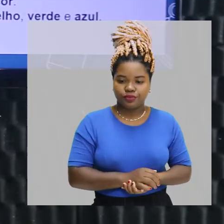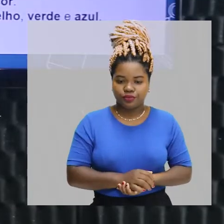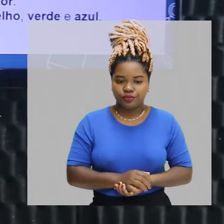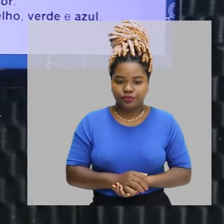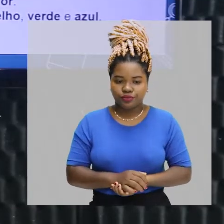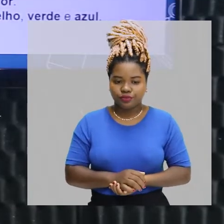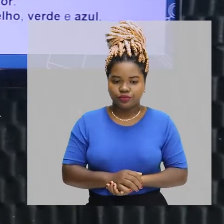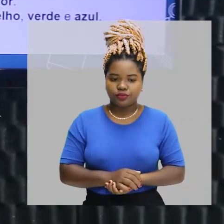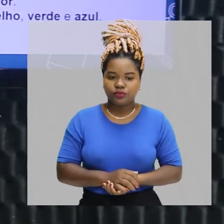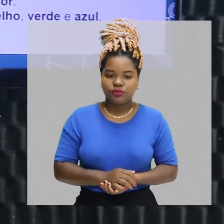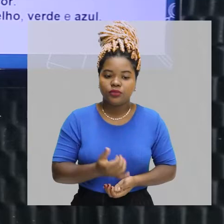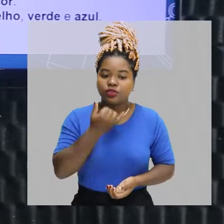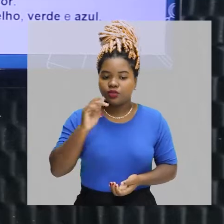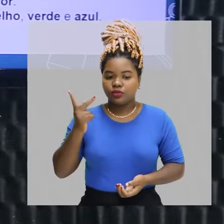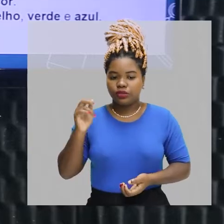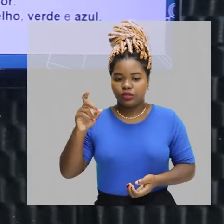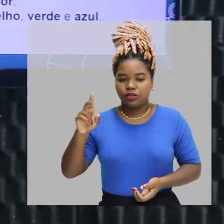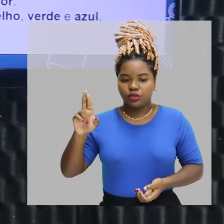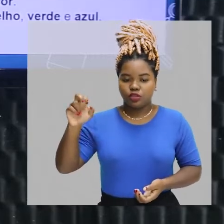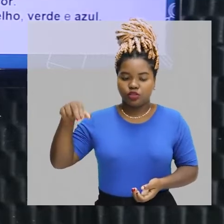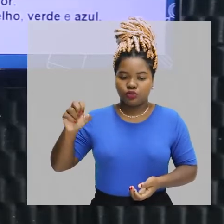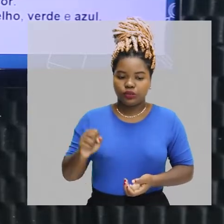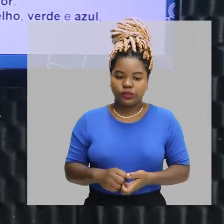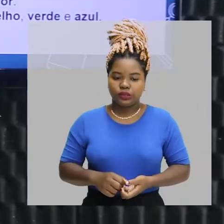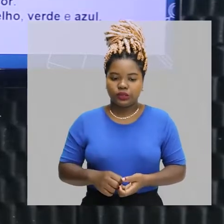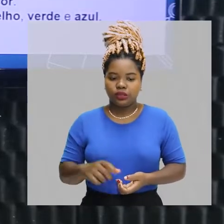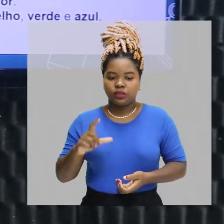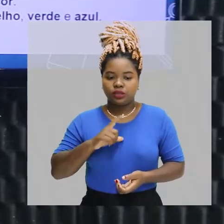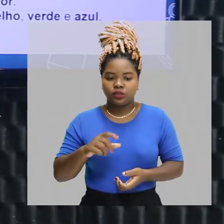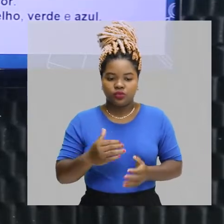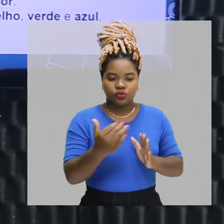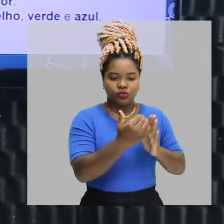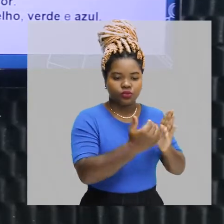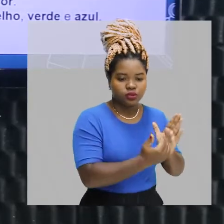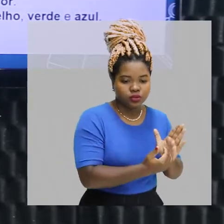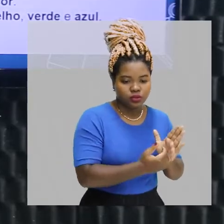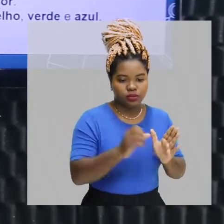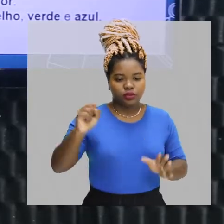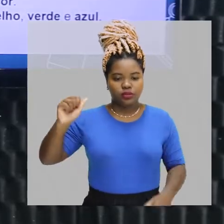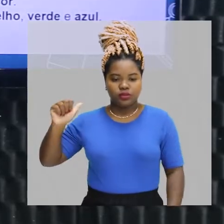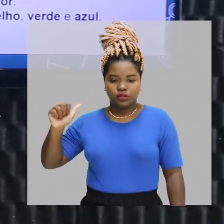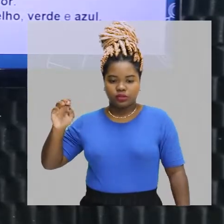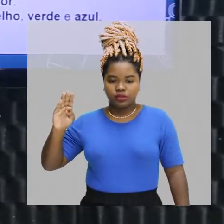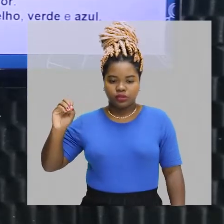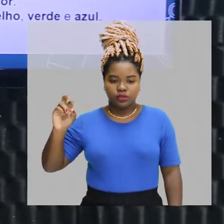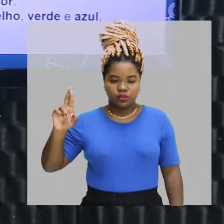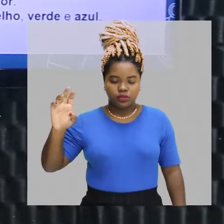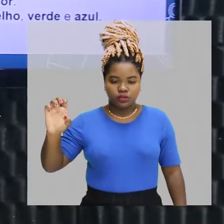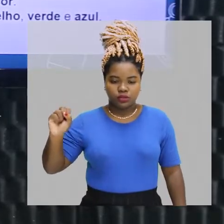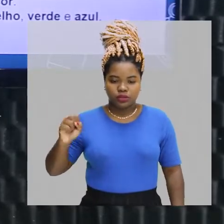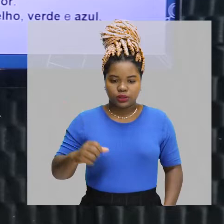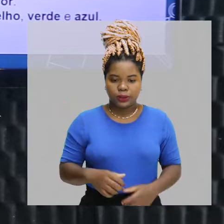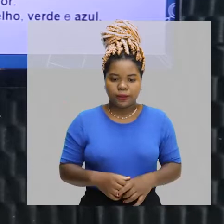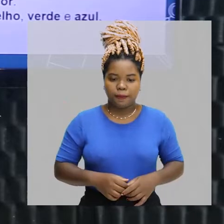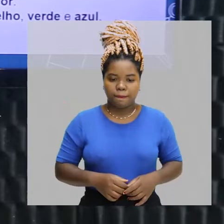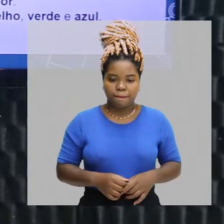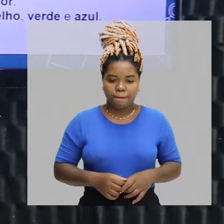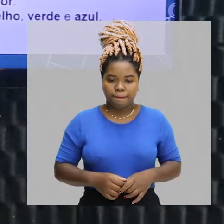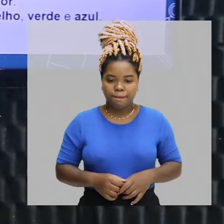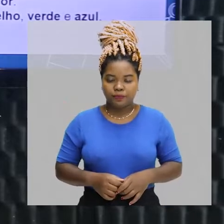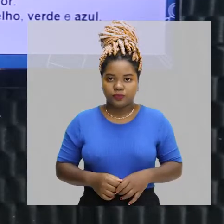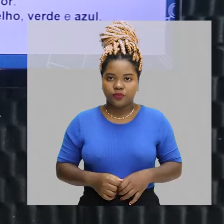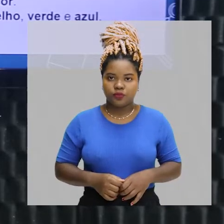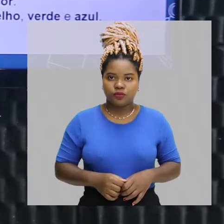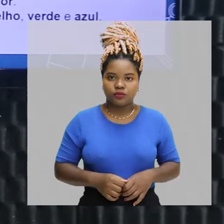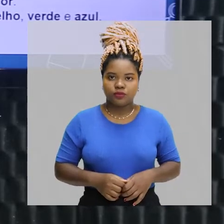Então, são classificados em sabores. Então, o nomezinho que nós damos lá, nós classificamos em sabores, certo?